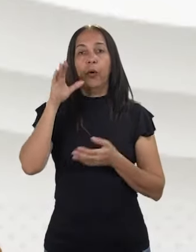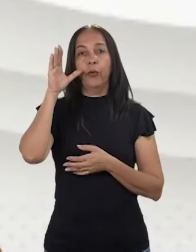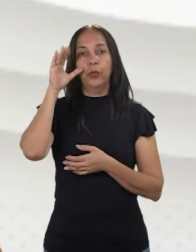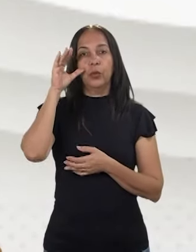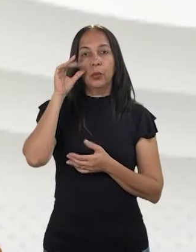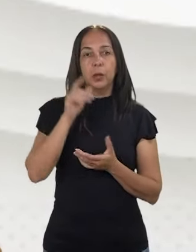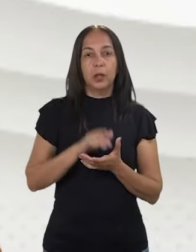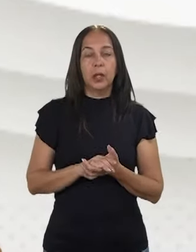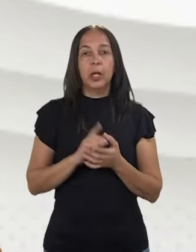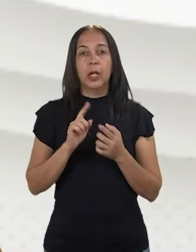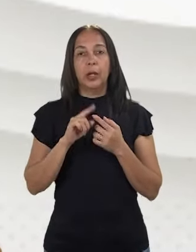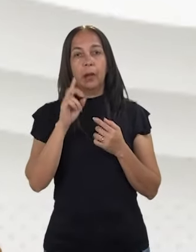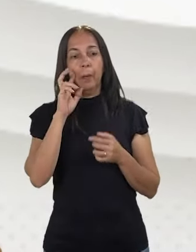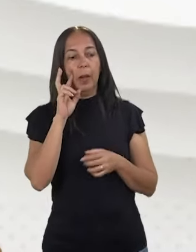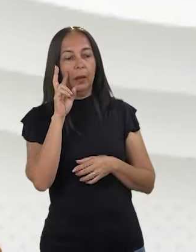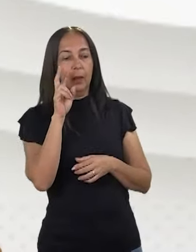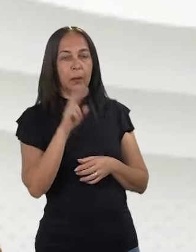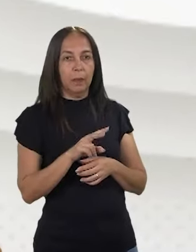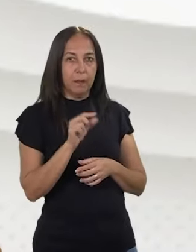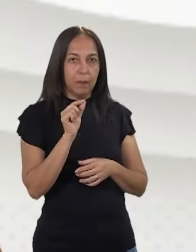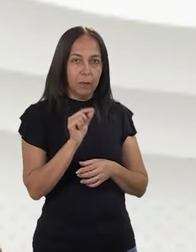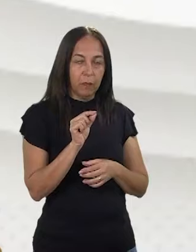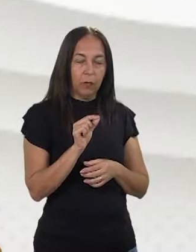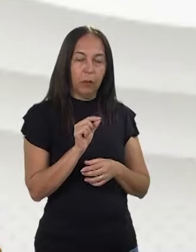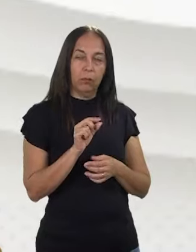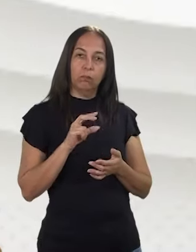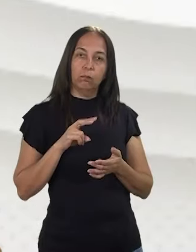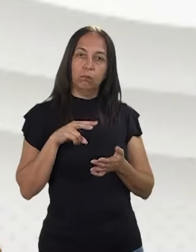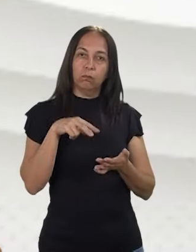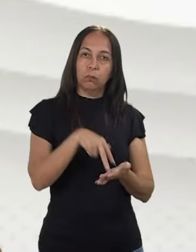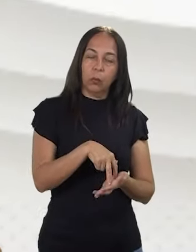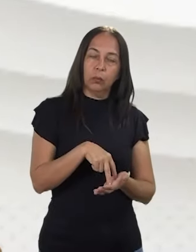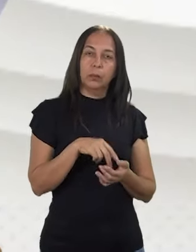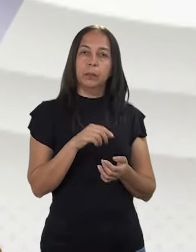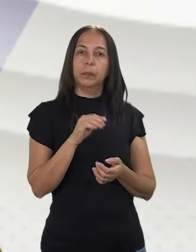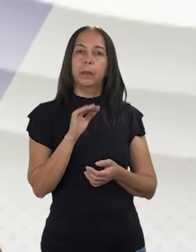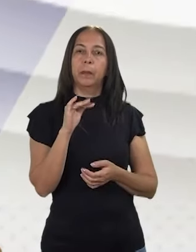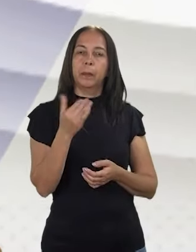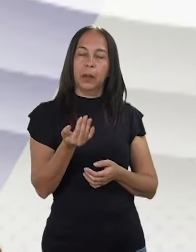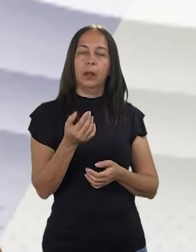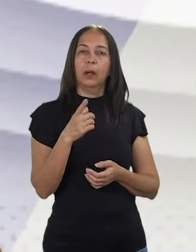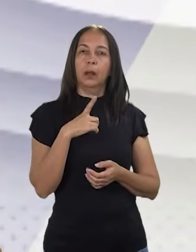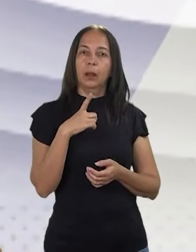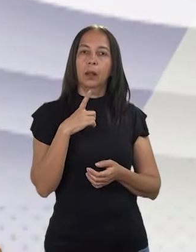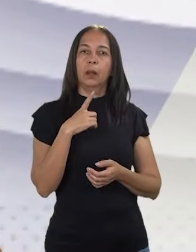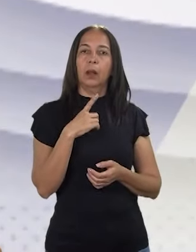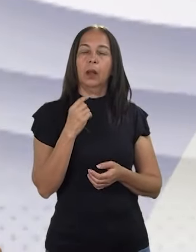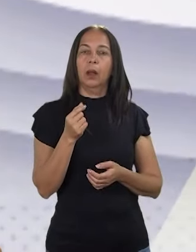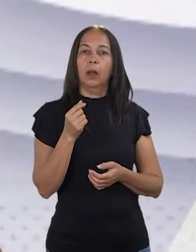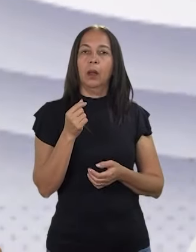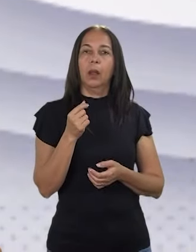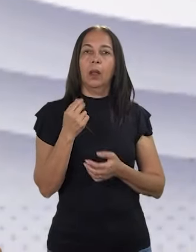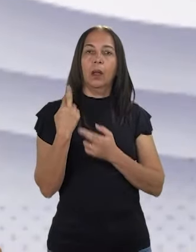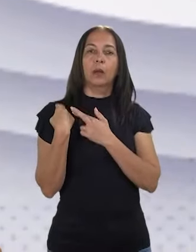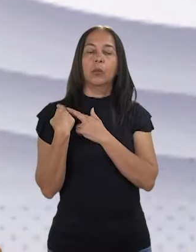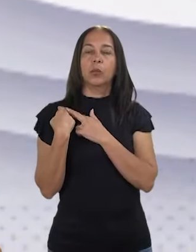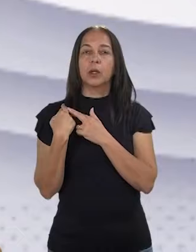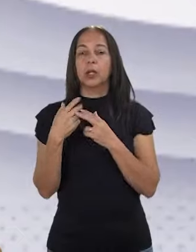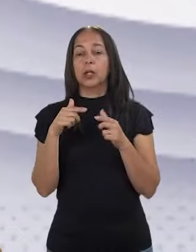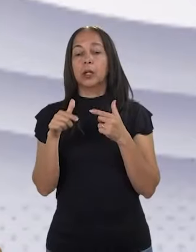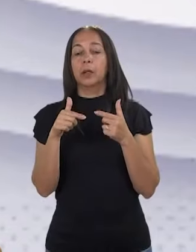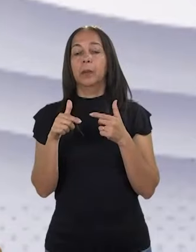do ponto de vista de fiscalização de monitoramento de auditabilidade dos sistemas para que a gente tenha sim eh a